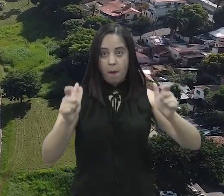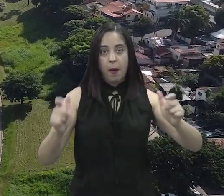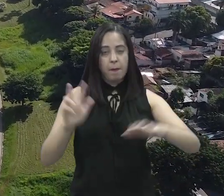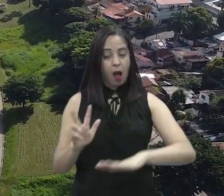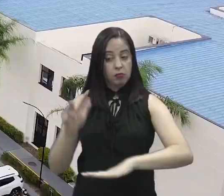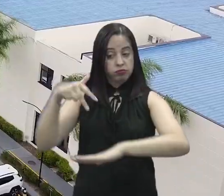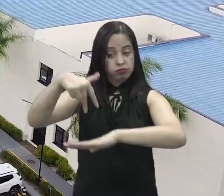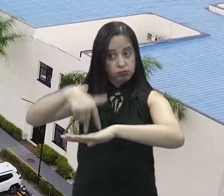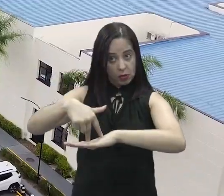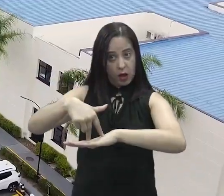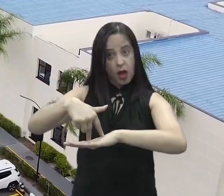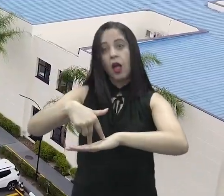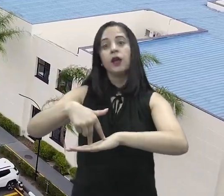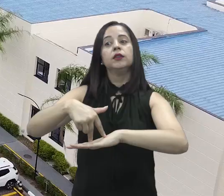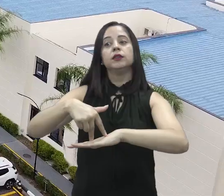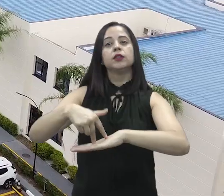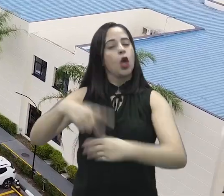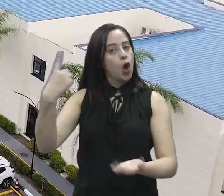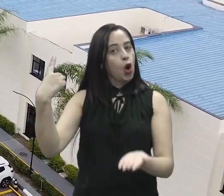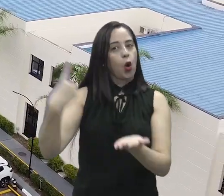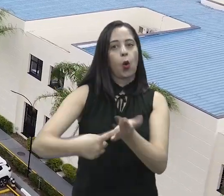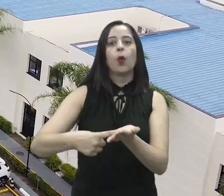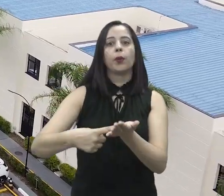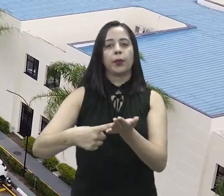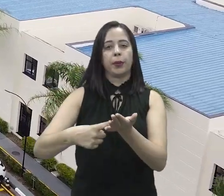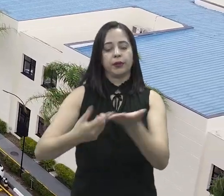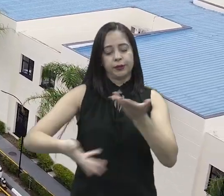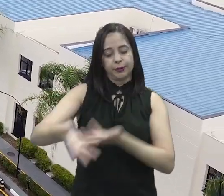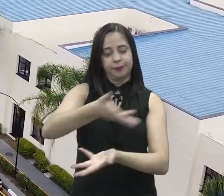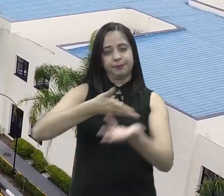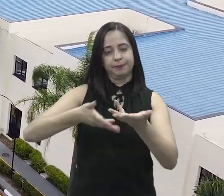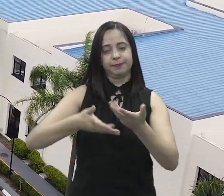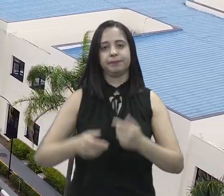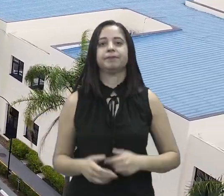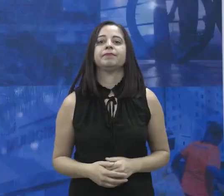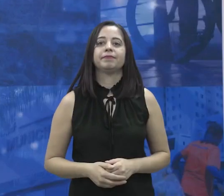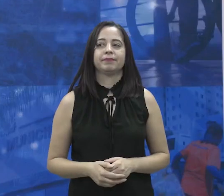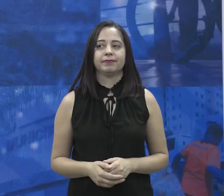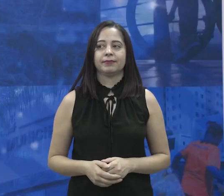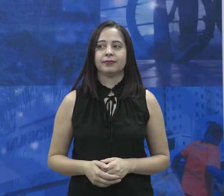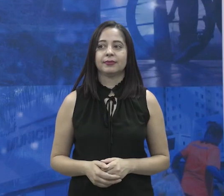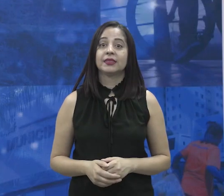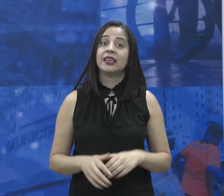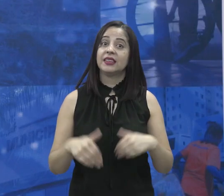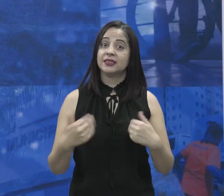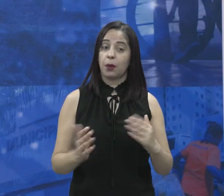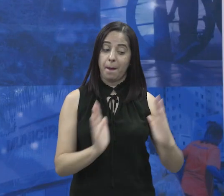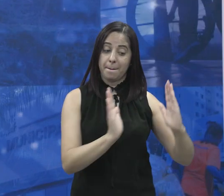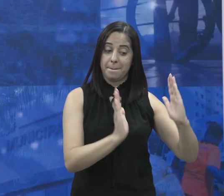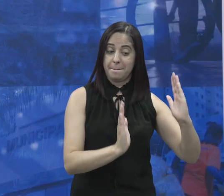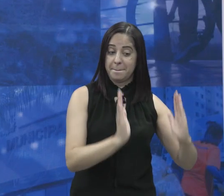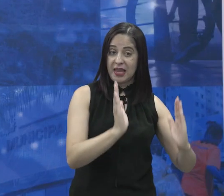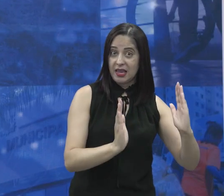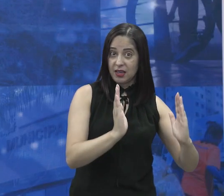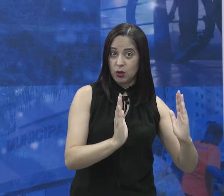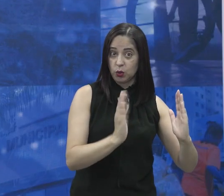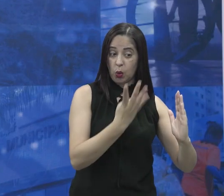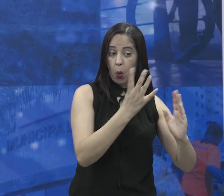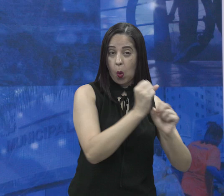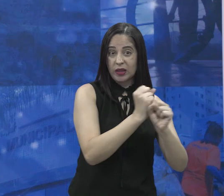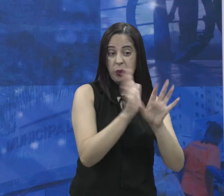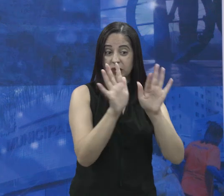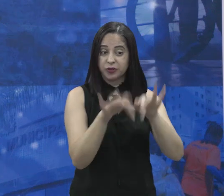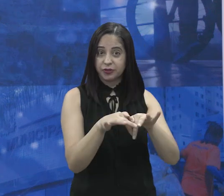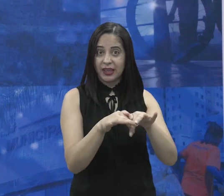do diálogo, da representatividade e do compromisso com o bem comum. Bom, e se a gente fala de uma legislatura